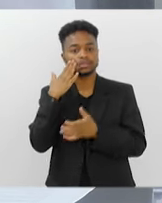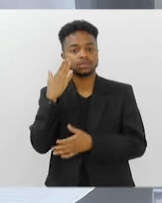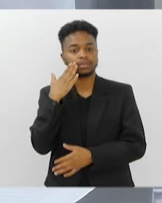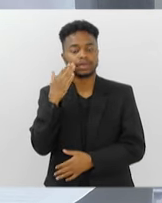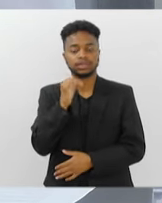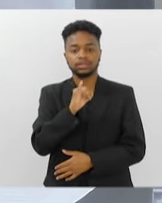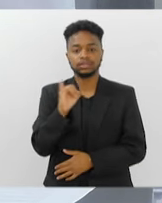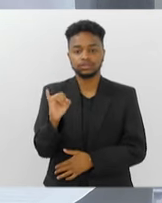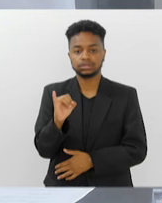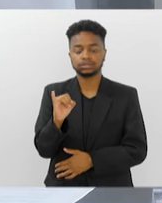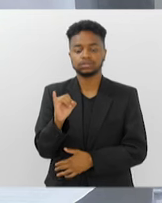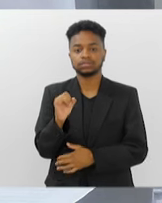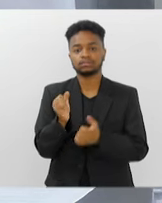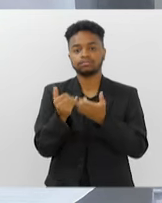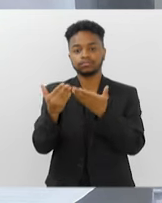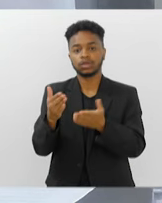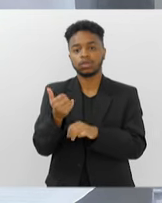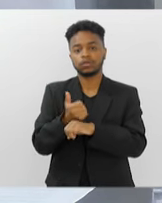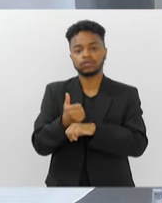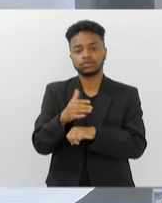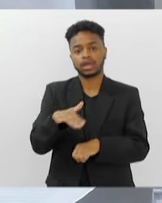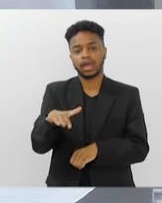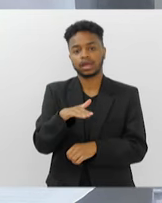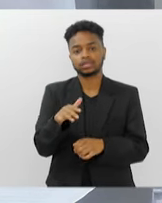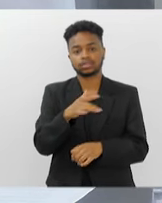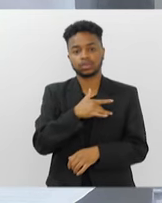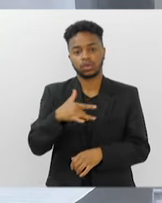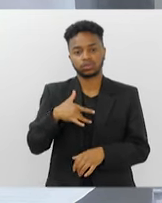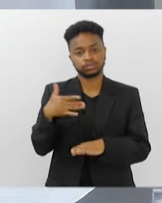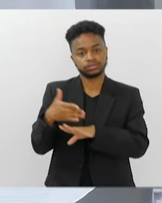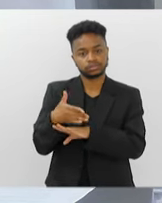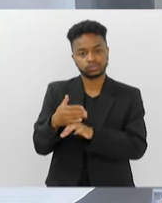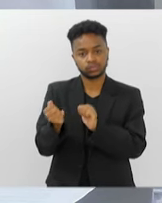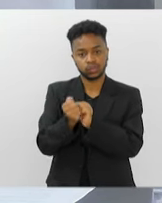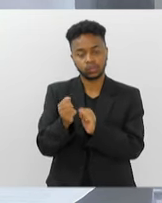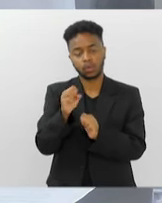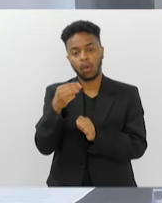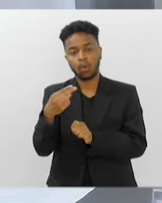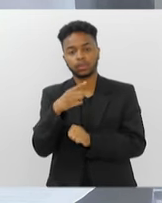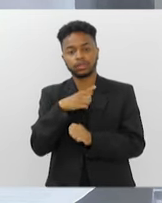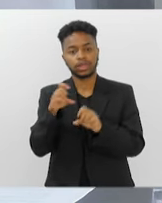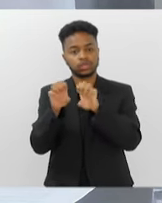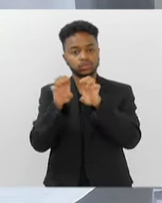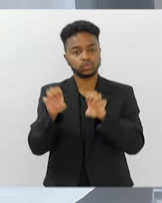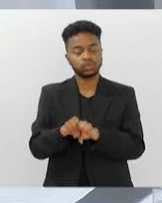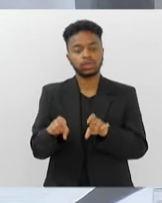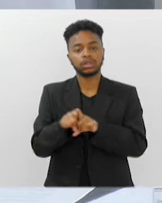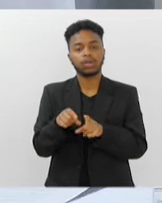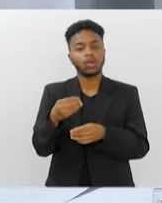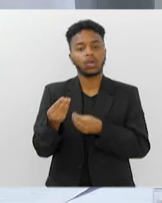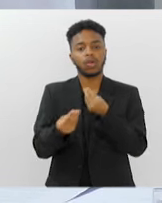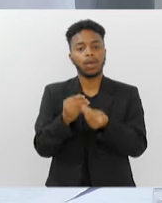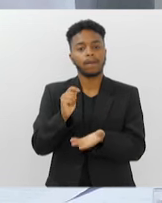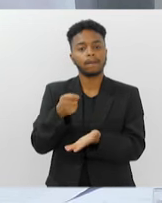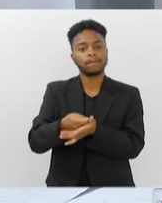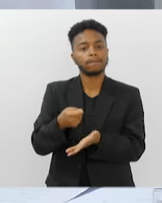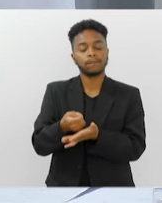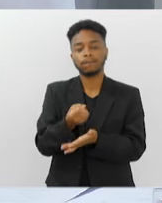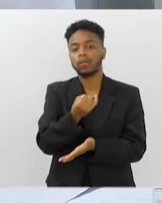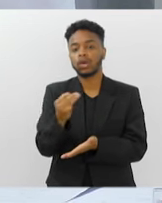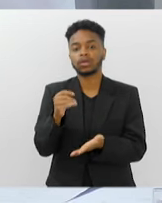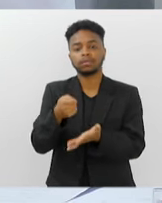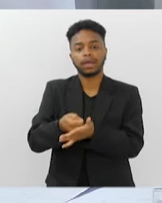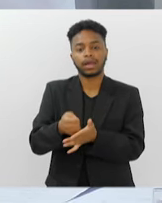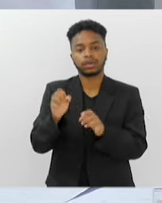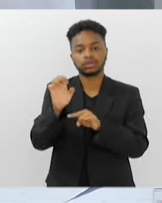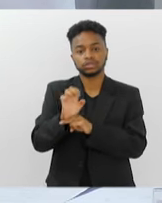disponibilizados Profissionais de Saúde algum tipo de estrutura Qual o custo dessa operação pro estado porque isso é importante a